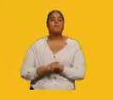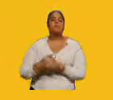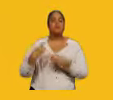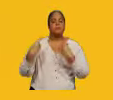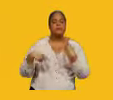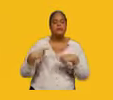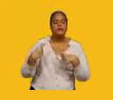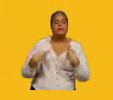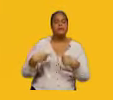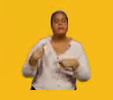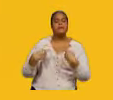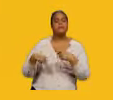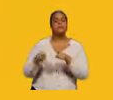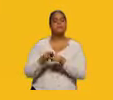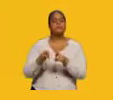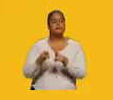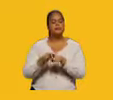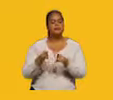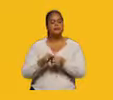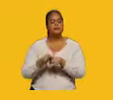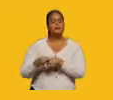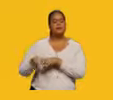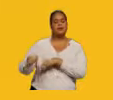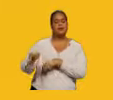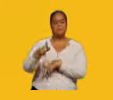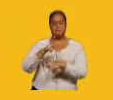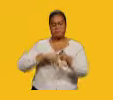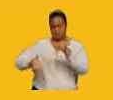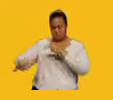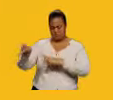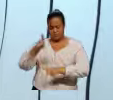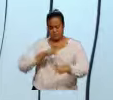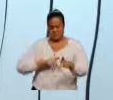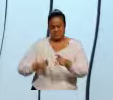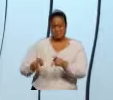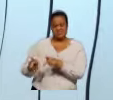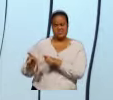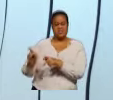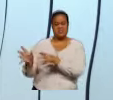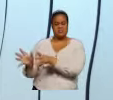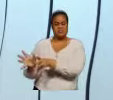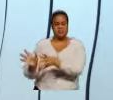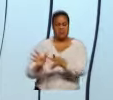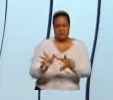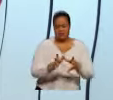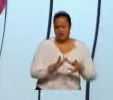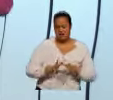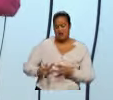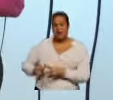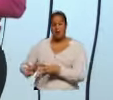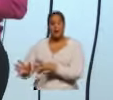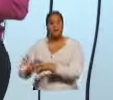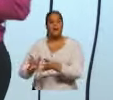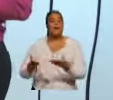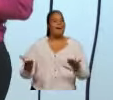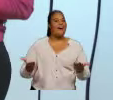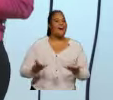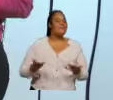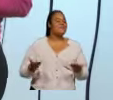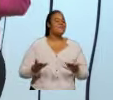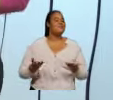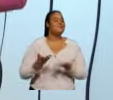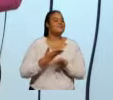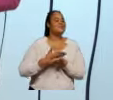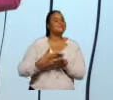com que as populações estejam em um determinado lugar e não em outro e agora sim para